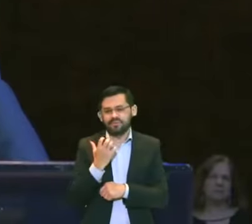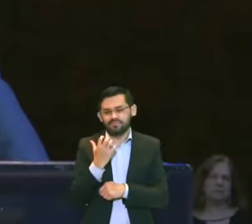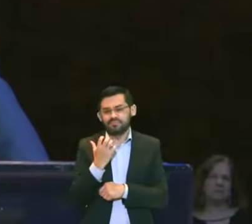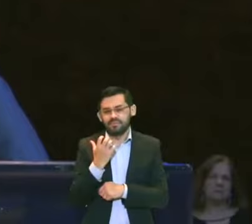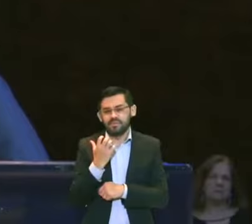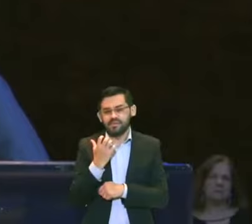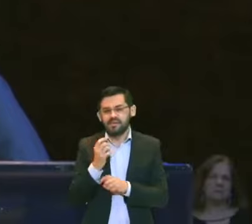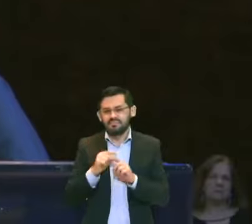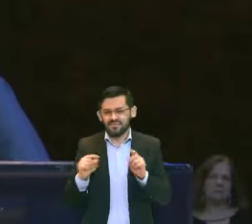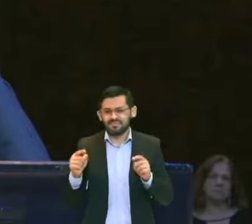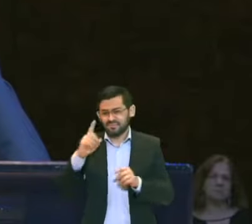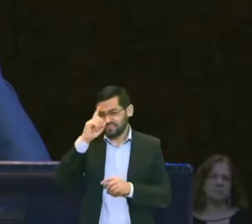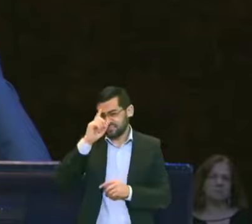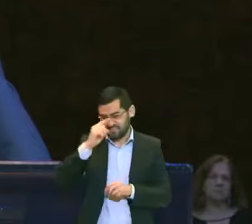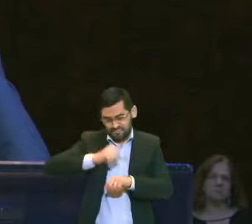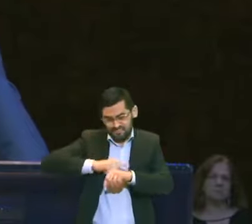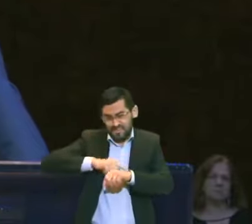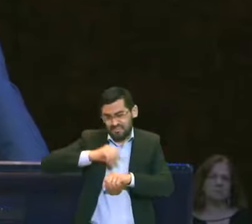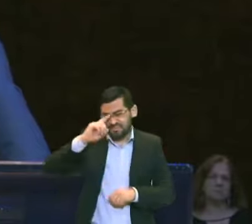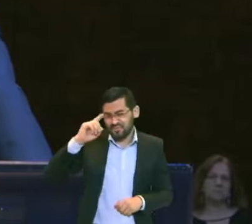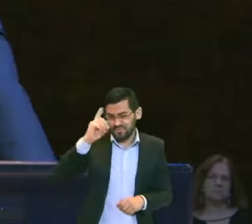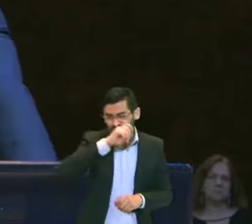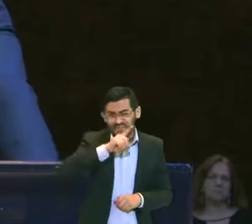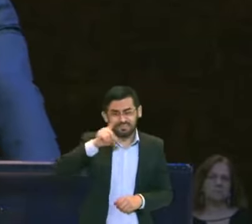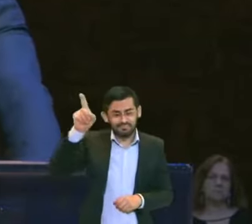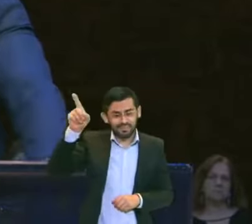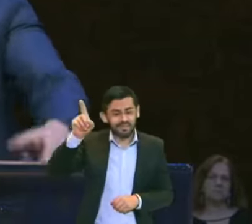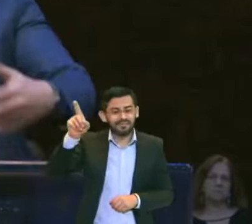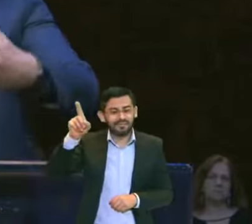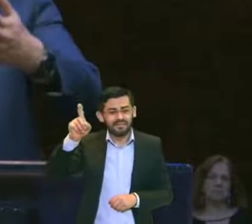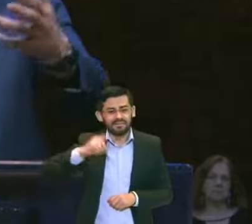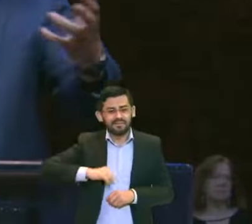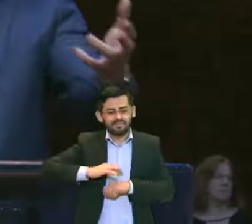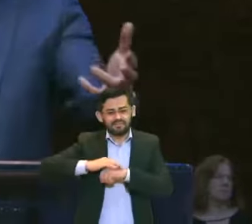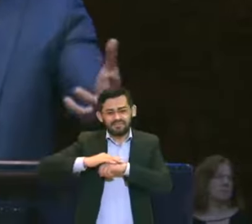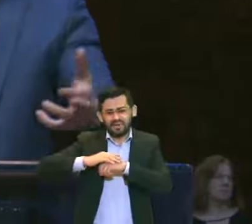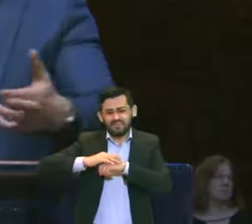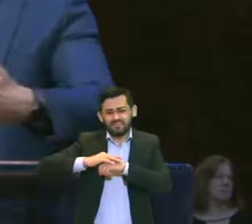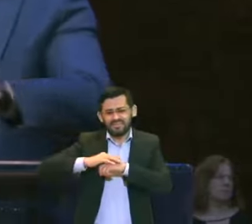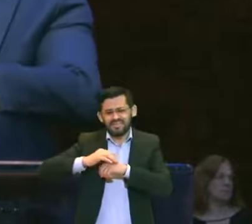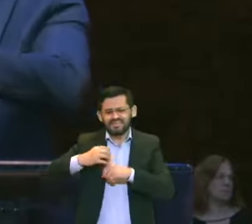e vivendo um tempo difícil. Eu tenho conversado com ele, ele